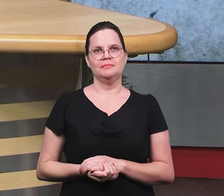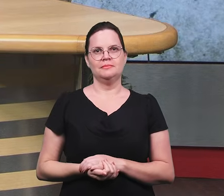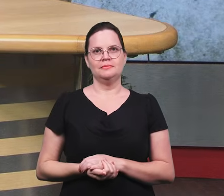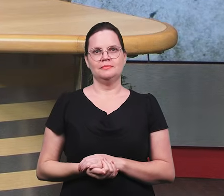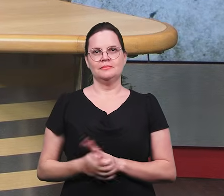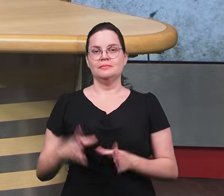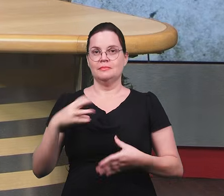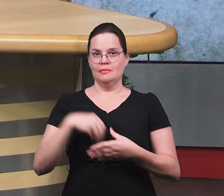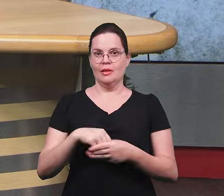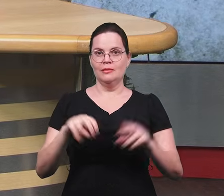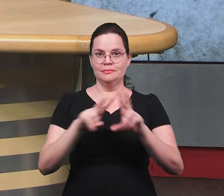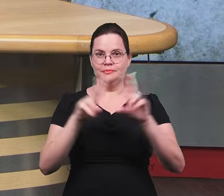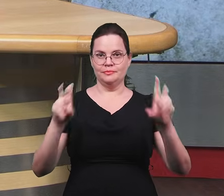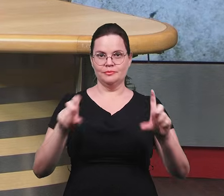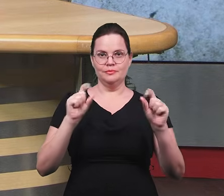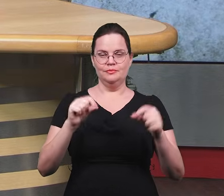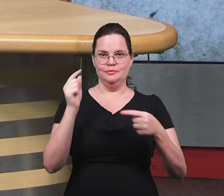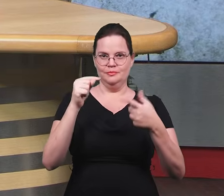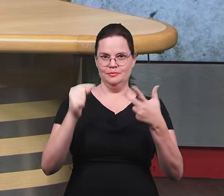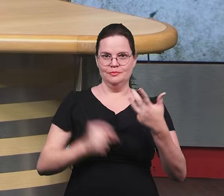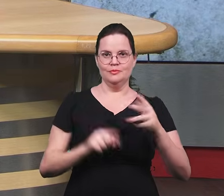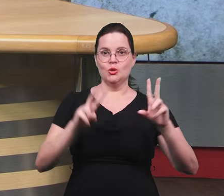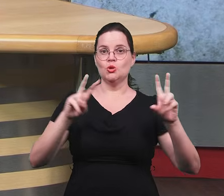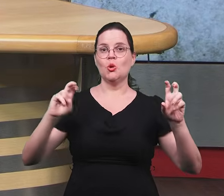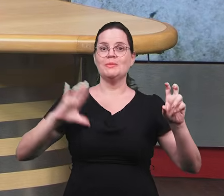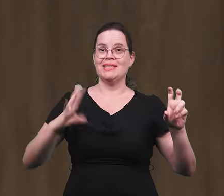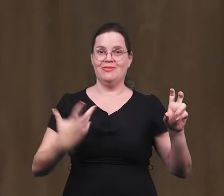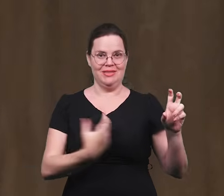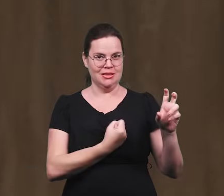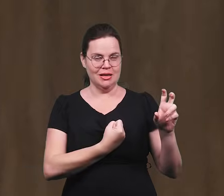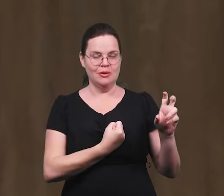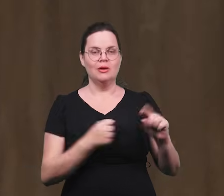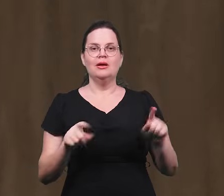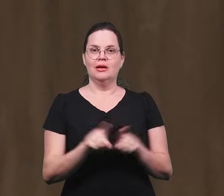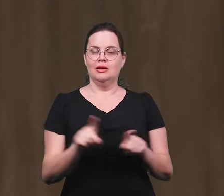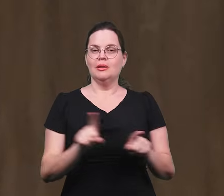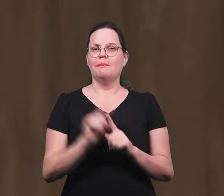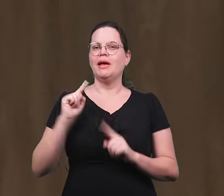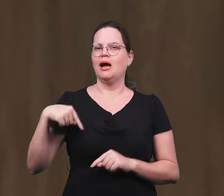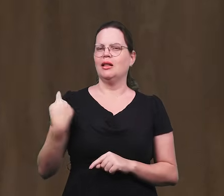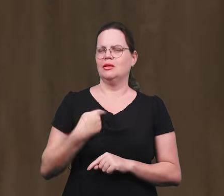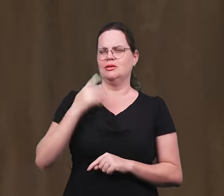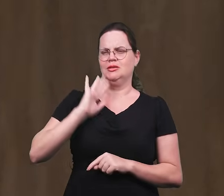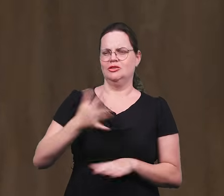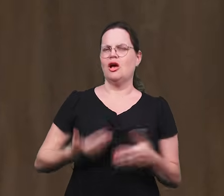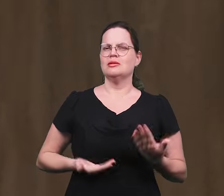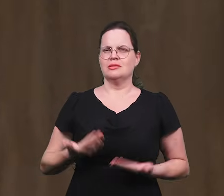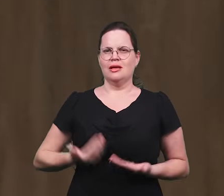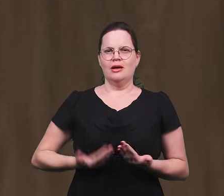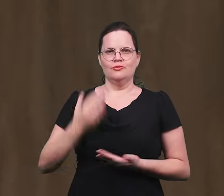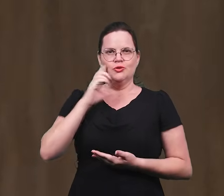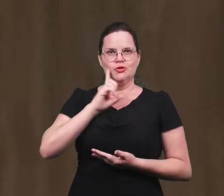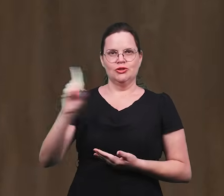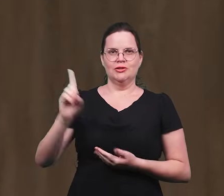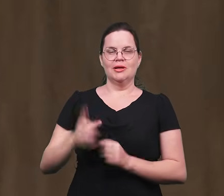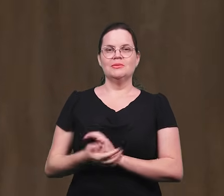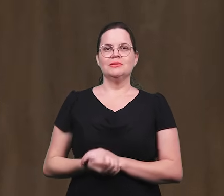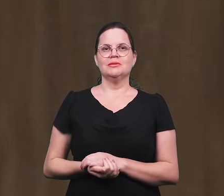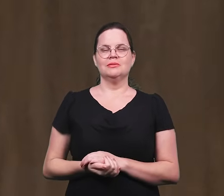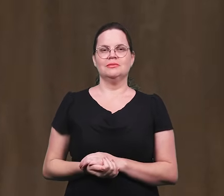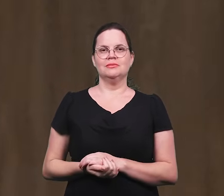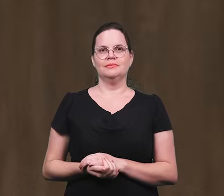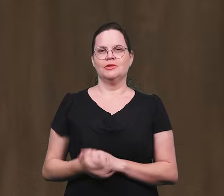Exatamente. E dentro do aspecto assim da salvação, e também para nós que já servimos o Senhor, né? Só